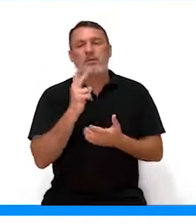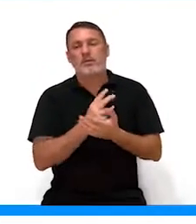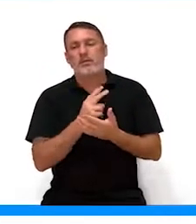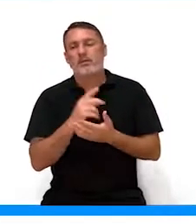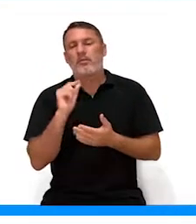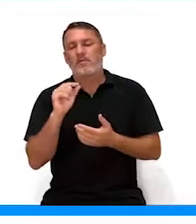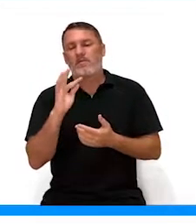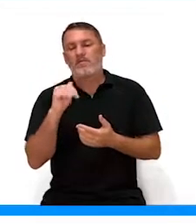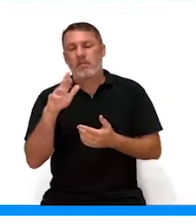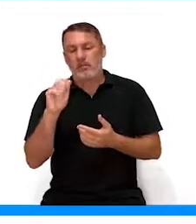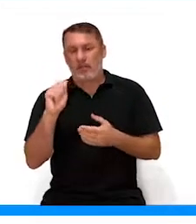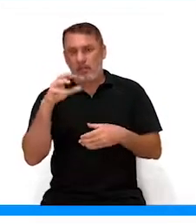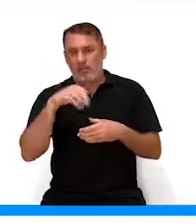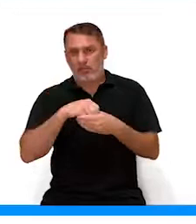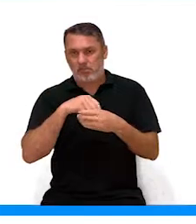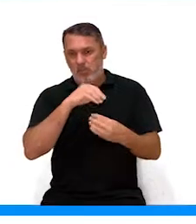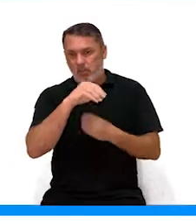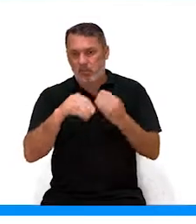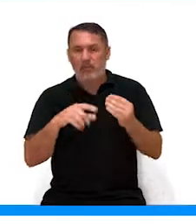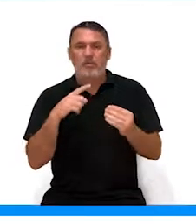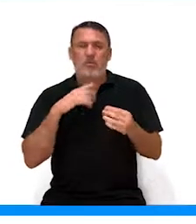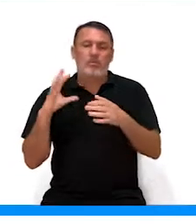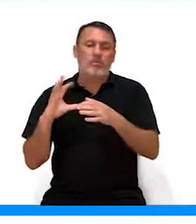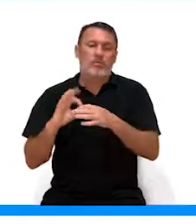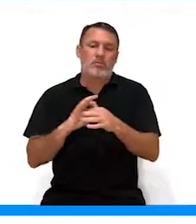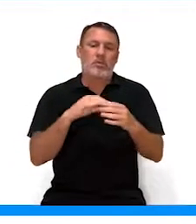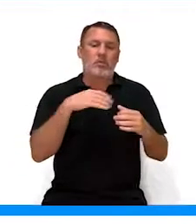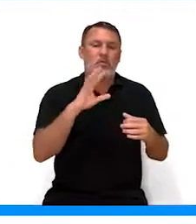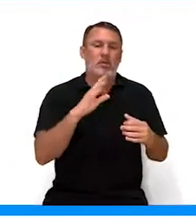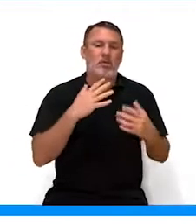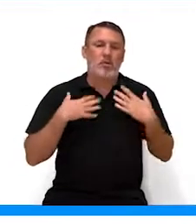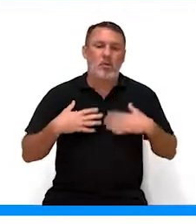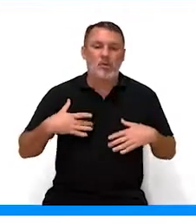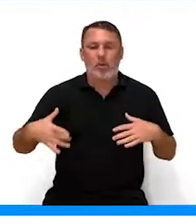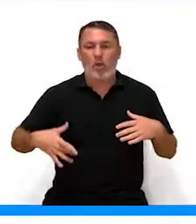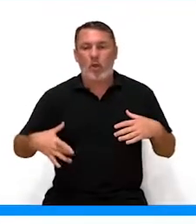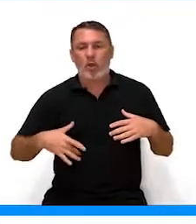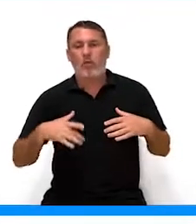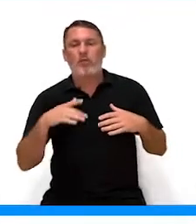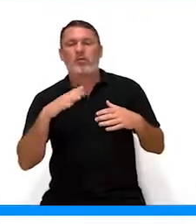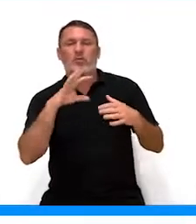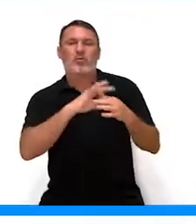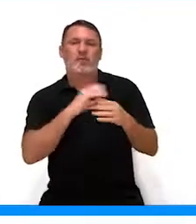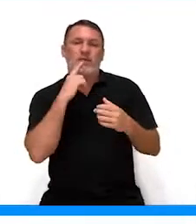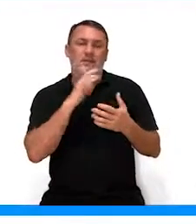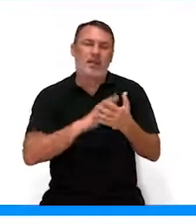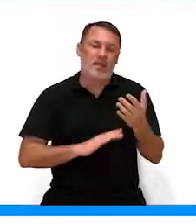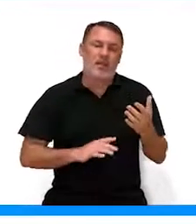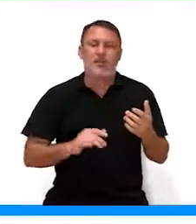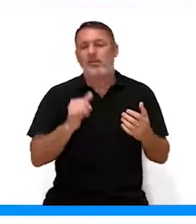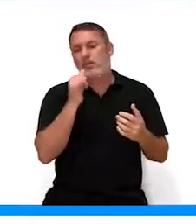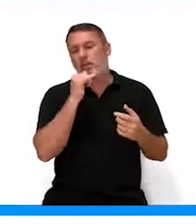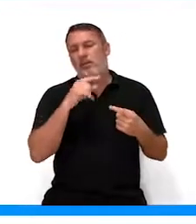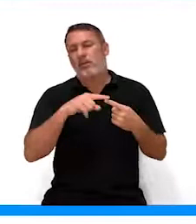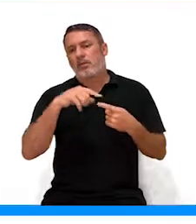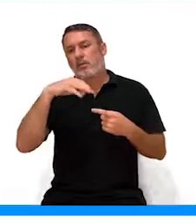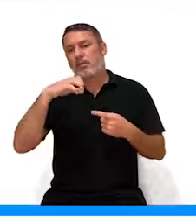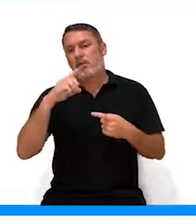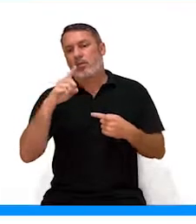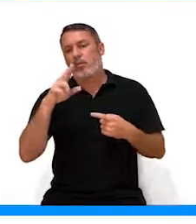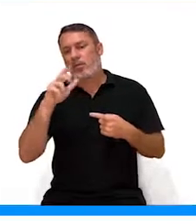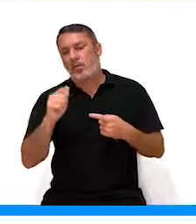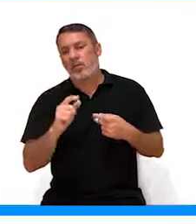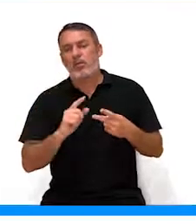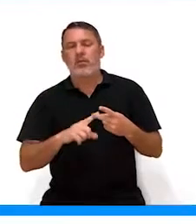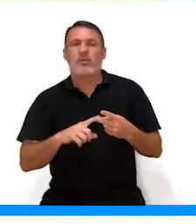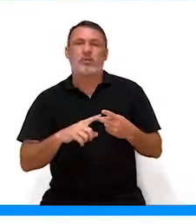outros tecidos. Geralmente, essas fibras reticulares, elas estão associadas a órgãos que estão relacionados com o sangue,